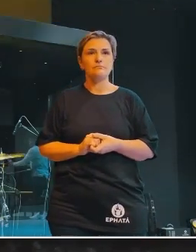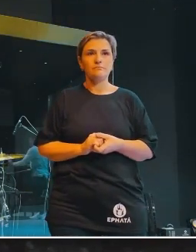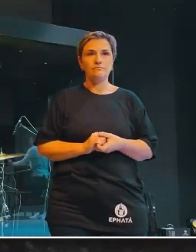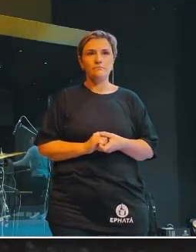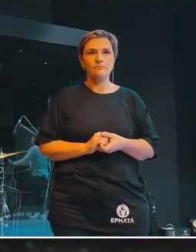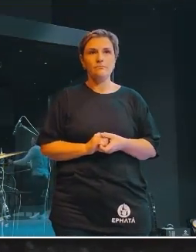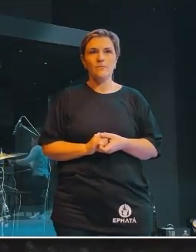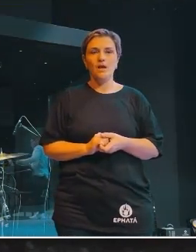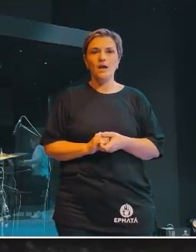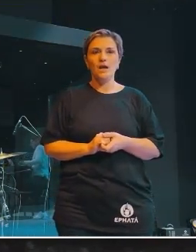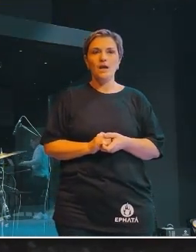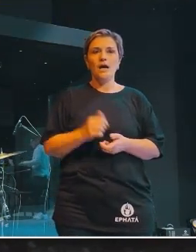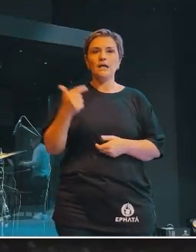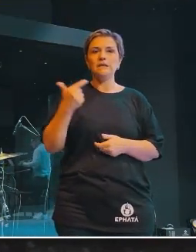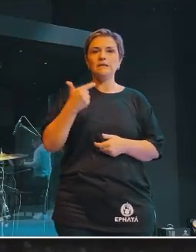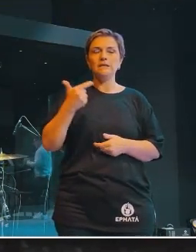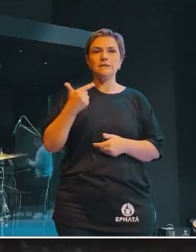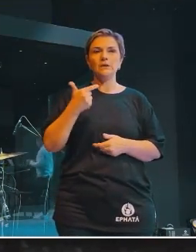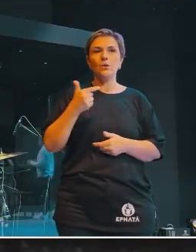2 Coríntios